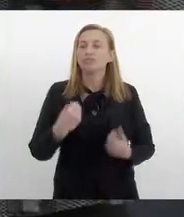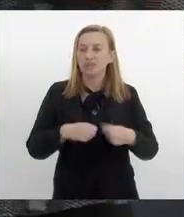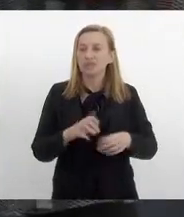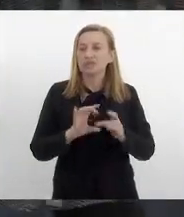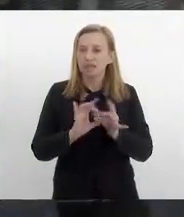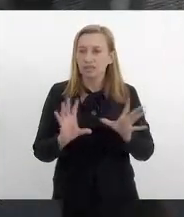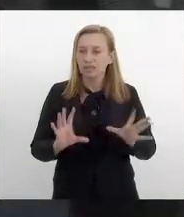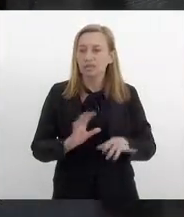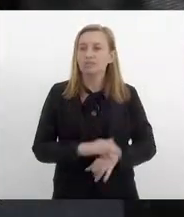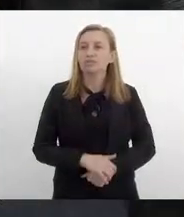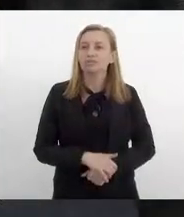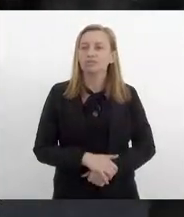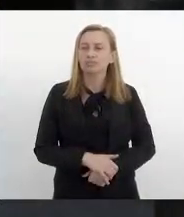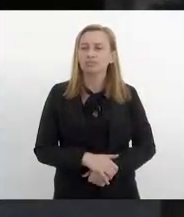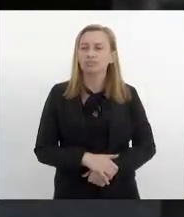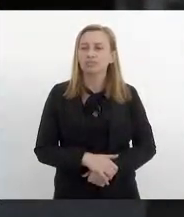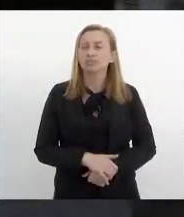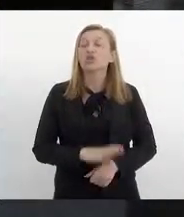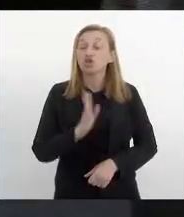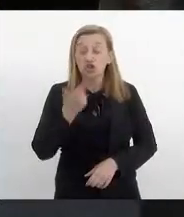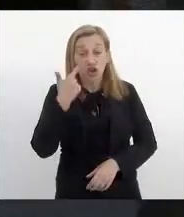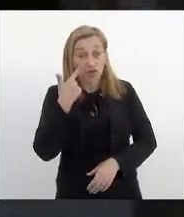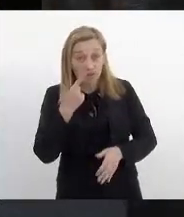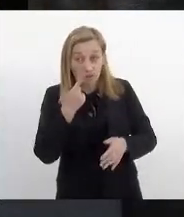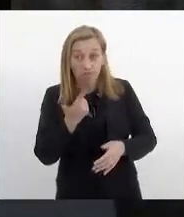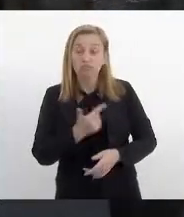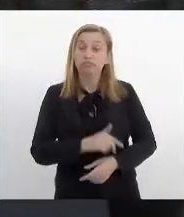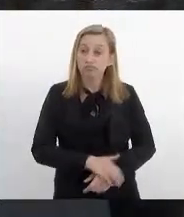autorização na LDO. Eu já verifiquei.